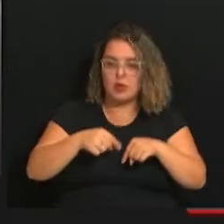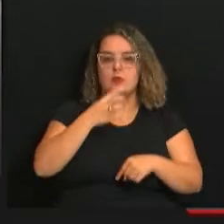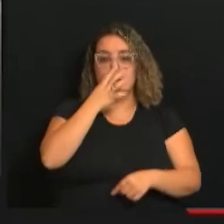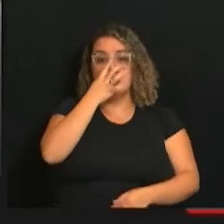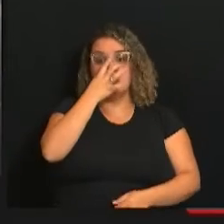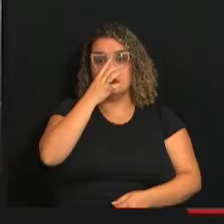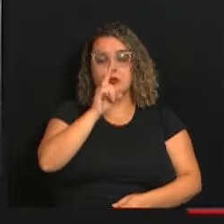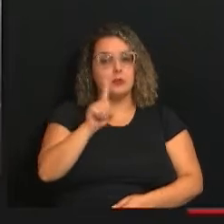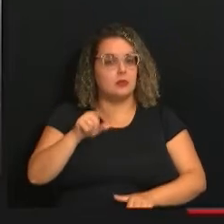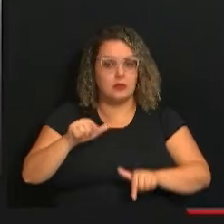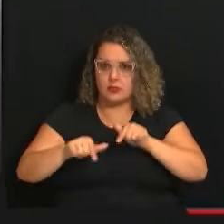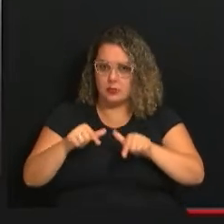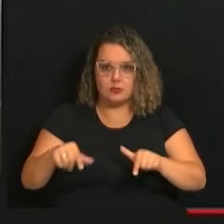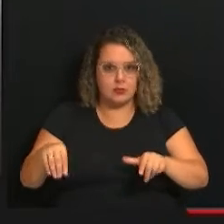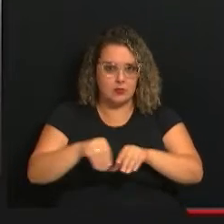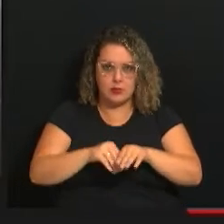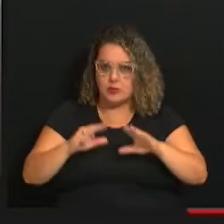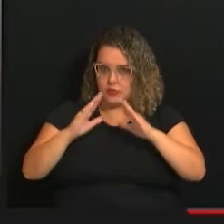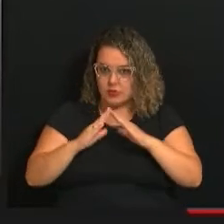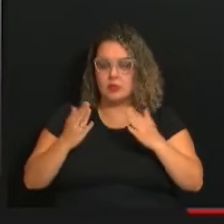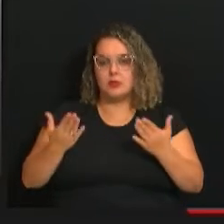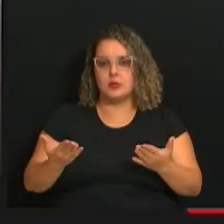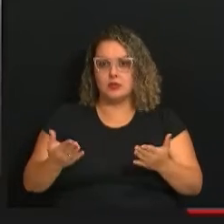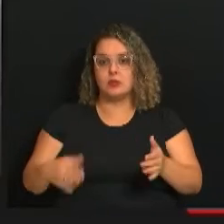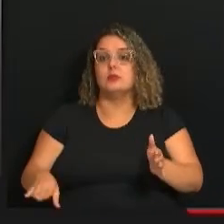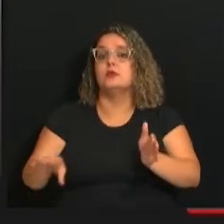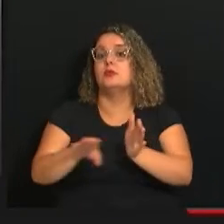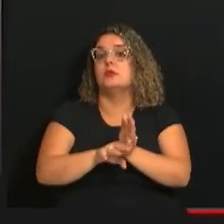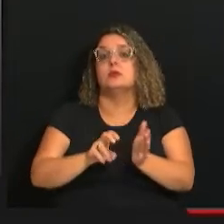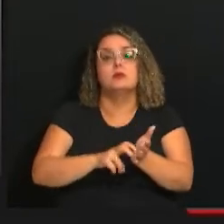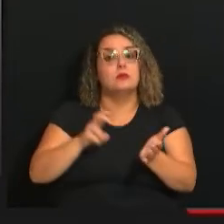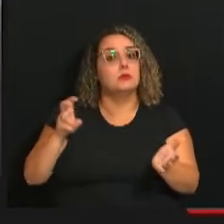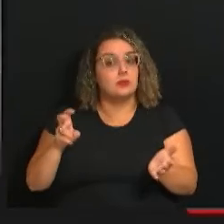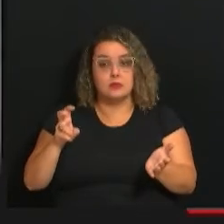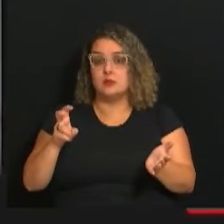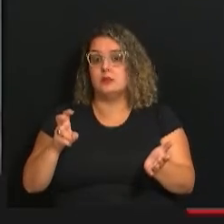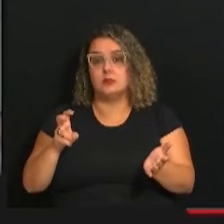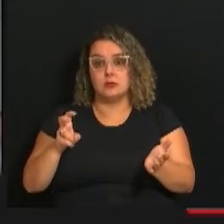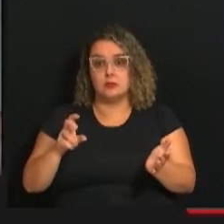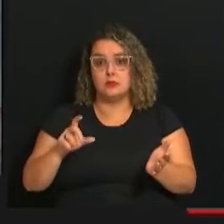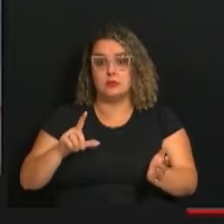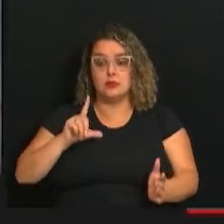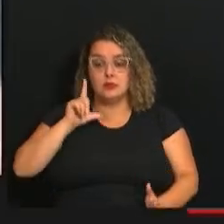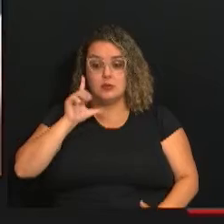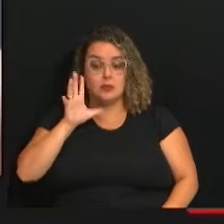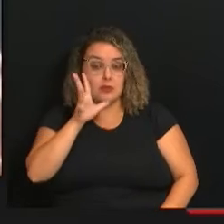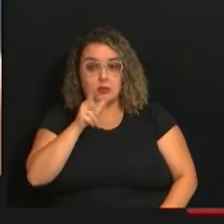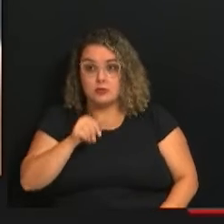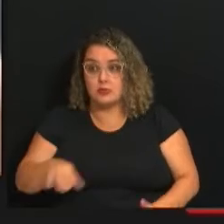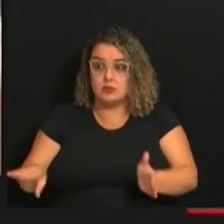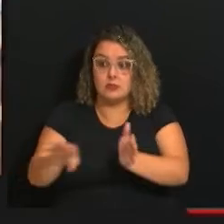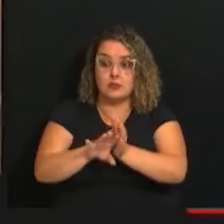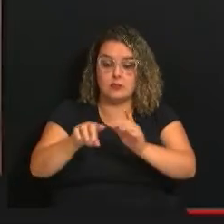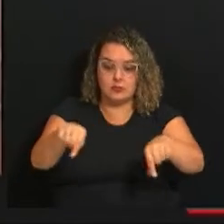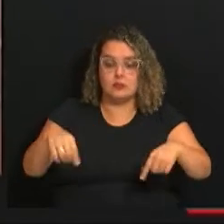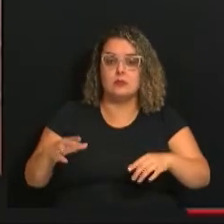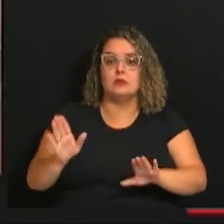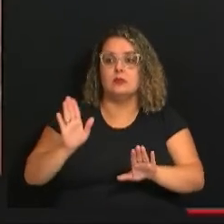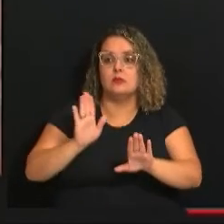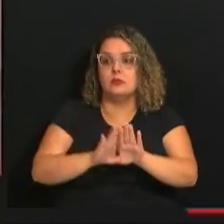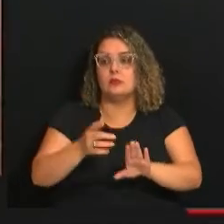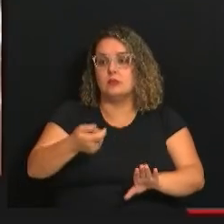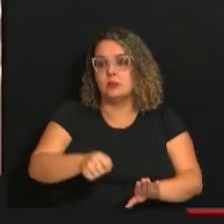carreira, porque eu estudei. E depois de ingressar na magistratura, você passa por situações terríveis. Eu